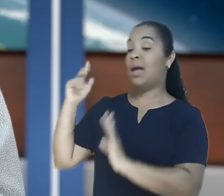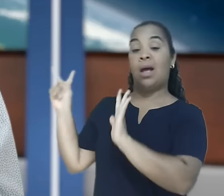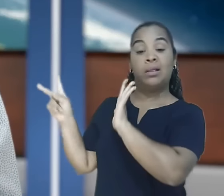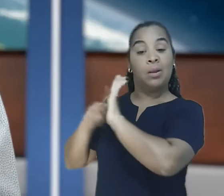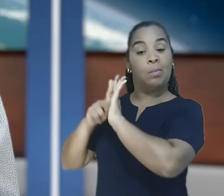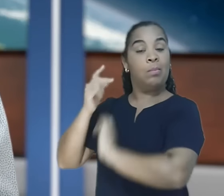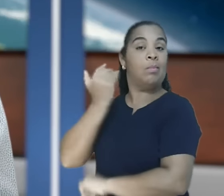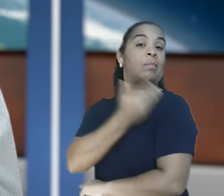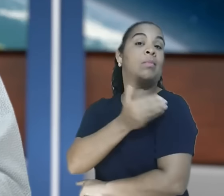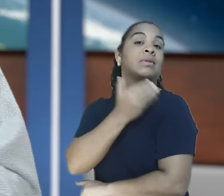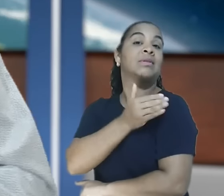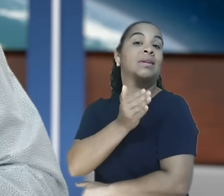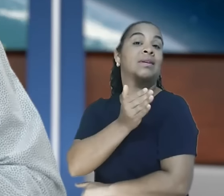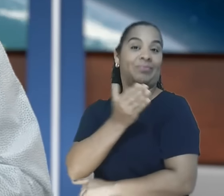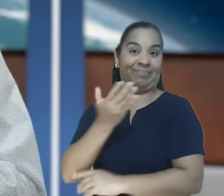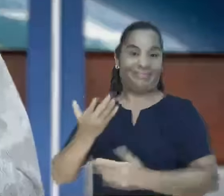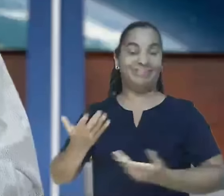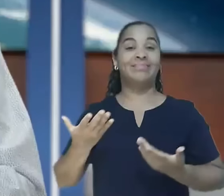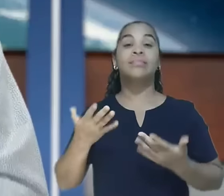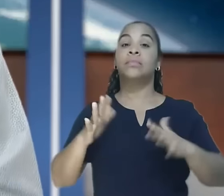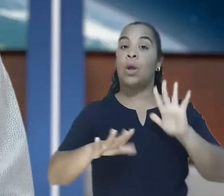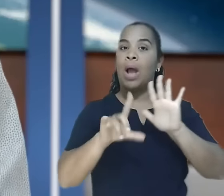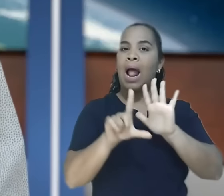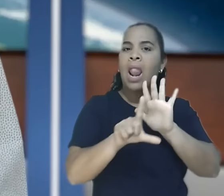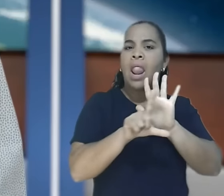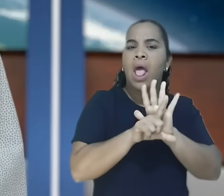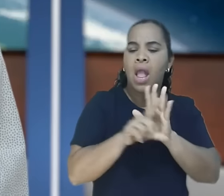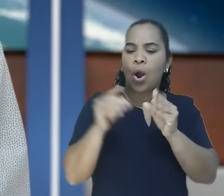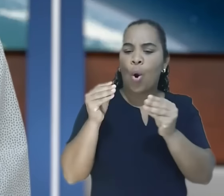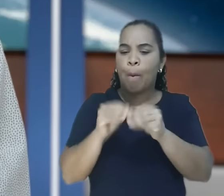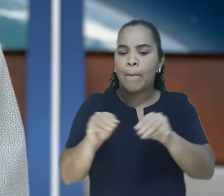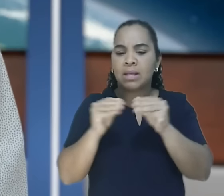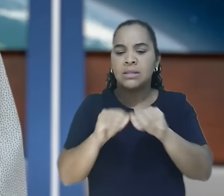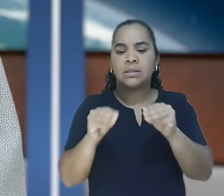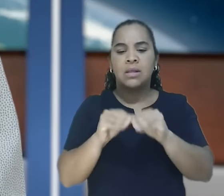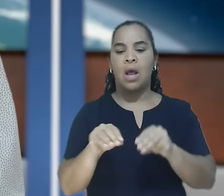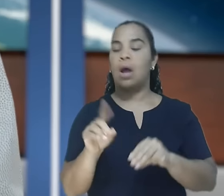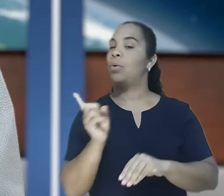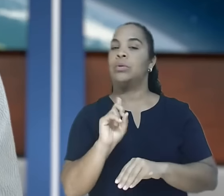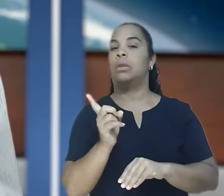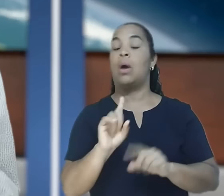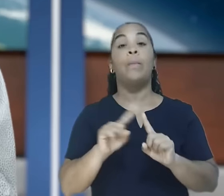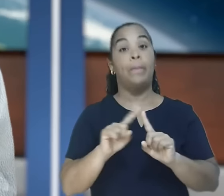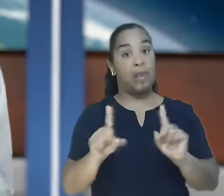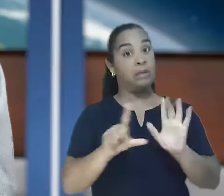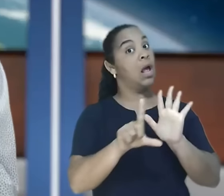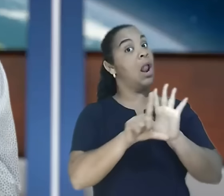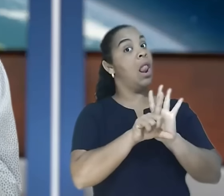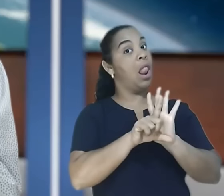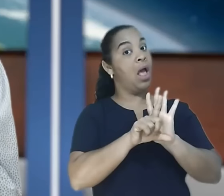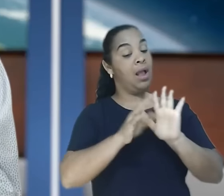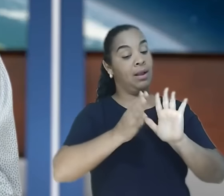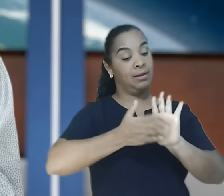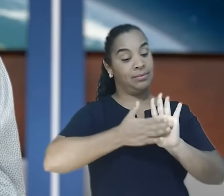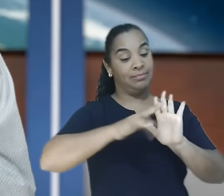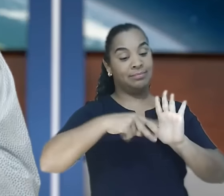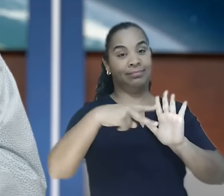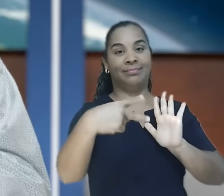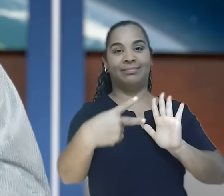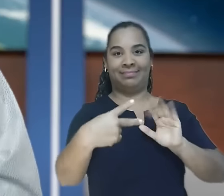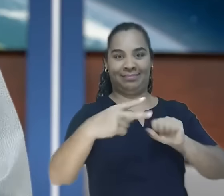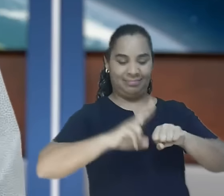lei De compensação É uma lei De causa E de efeito De justiça Mas piores Do que esses